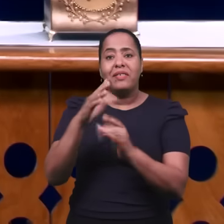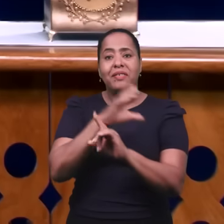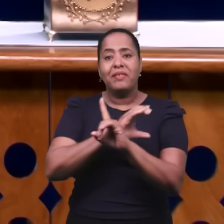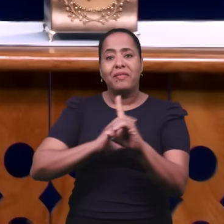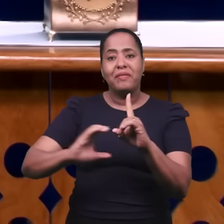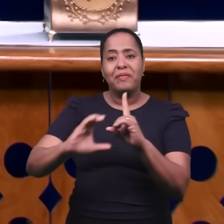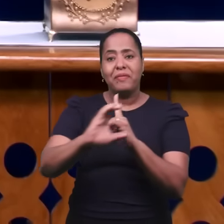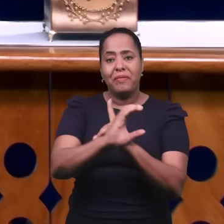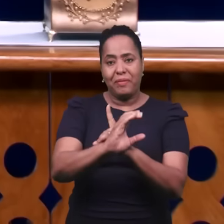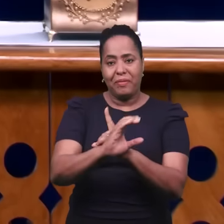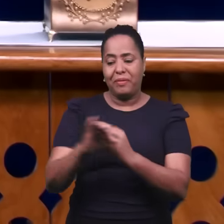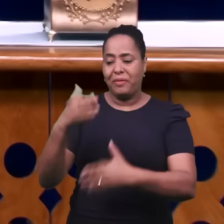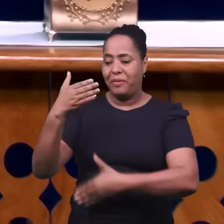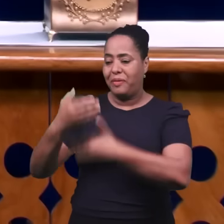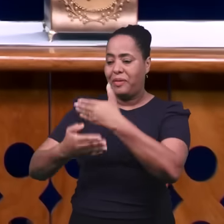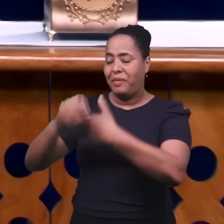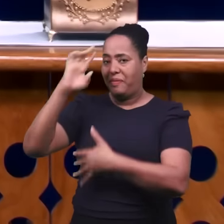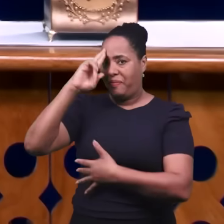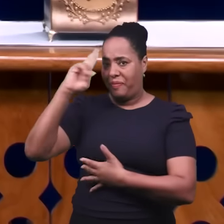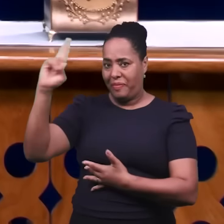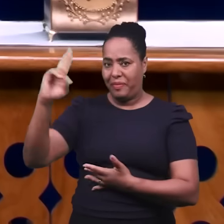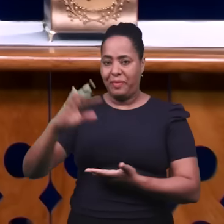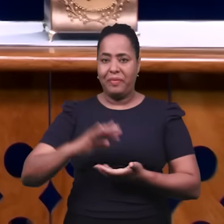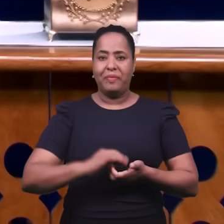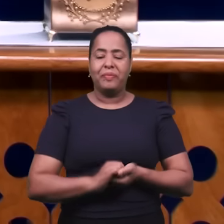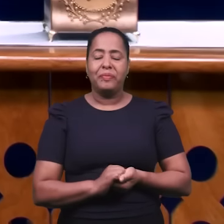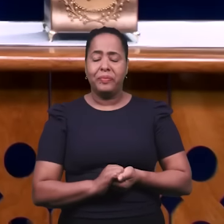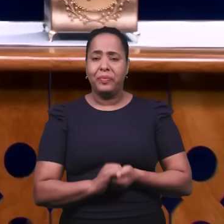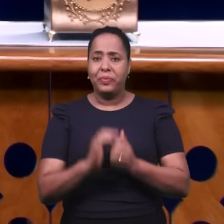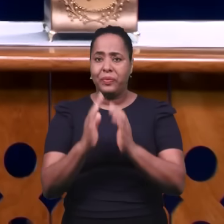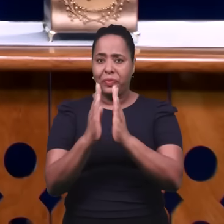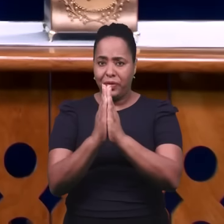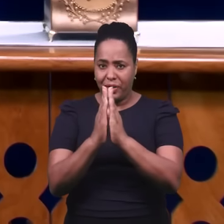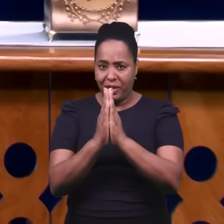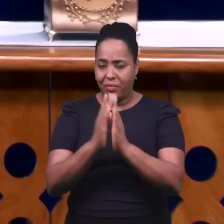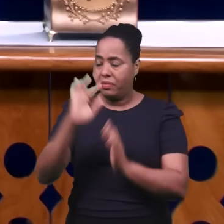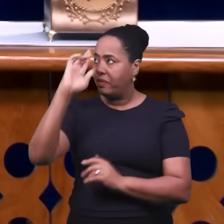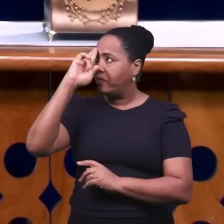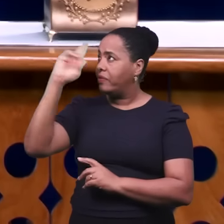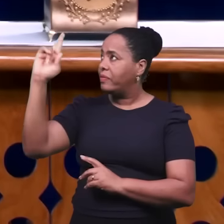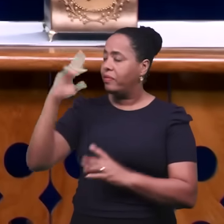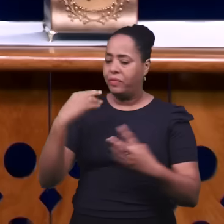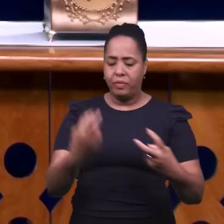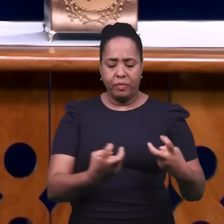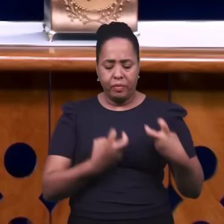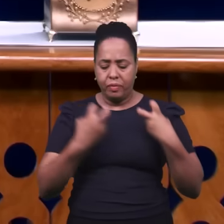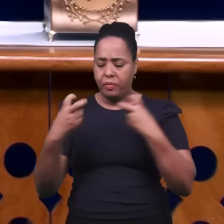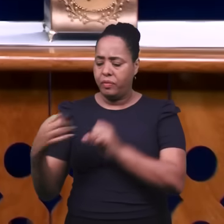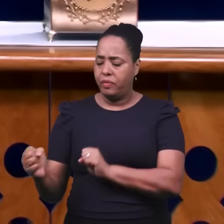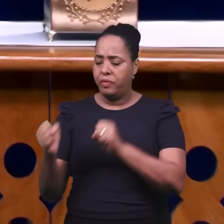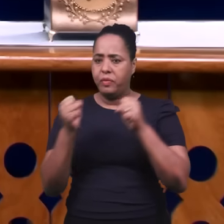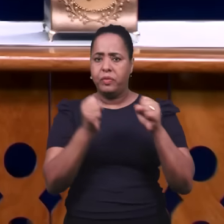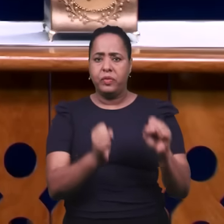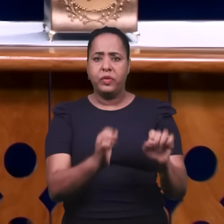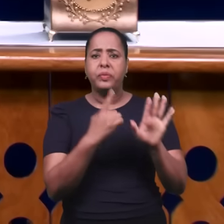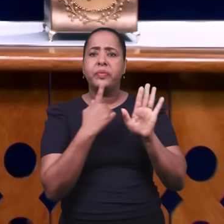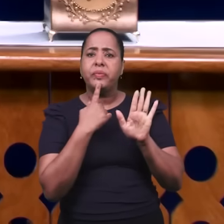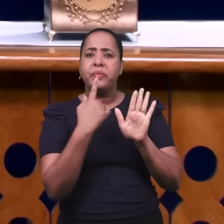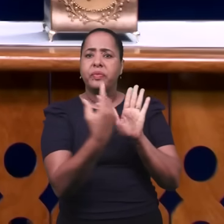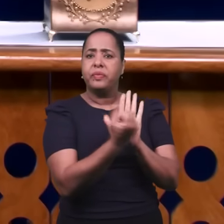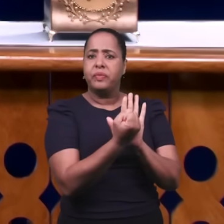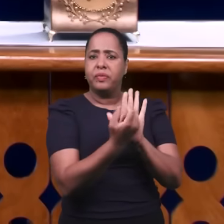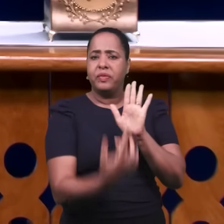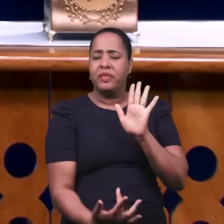culto na presença do Senhor. Senhor, nós clamamos pelo poder do sangue de